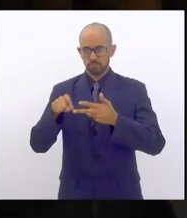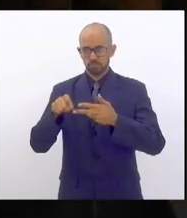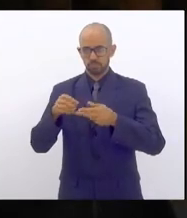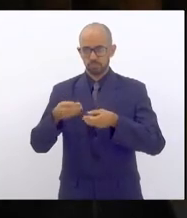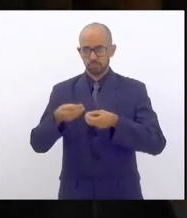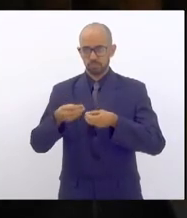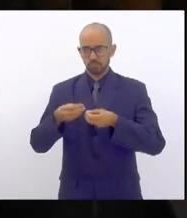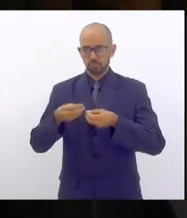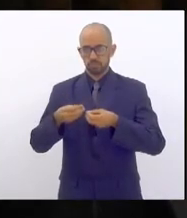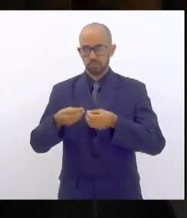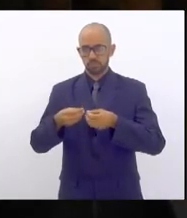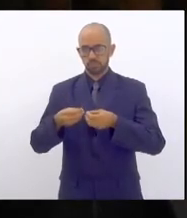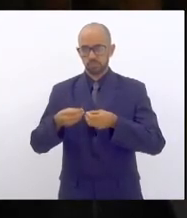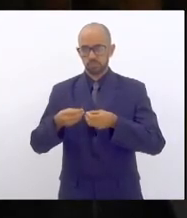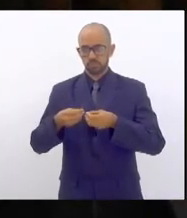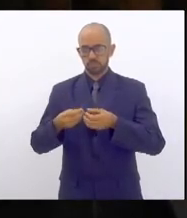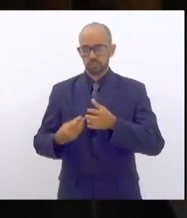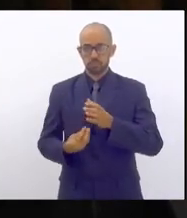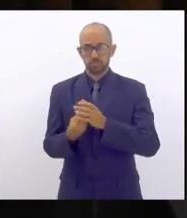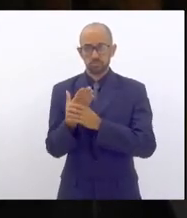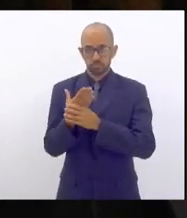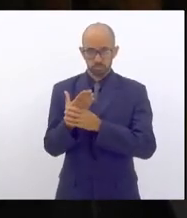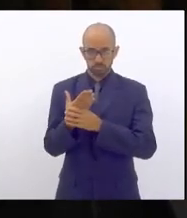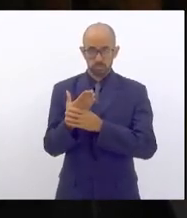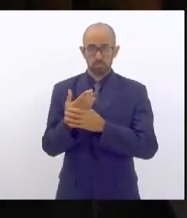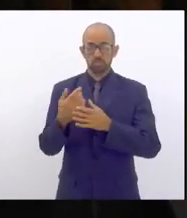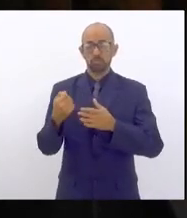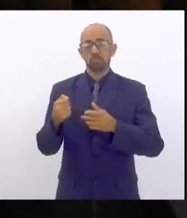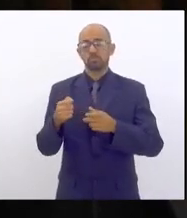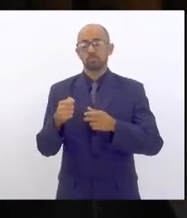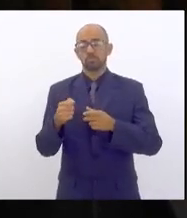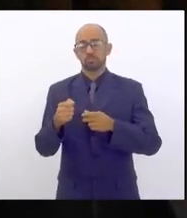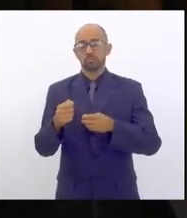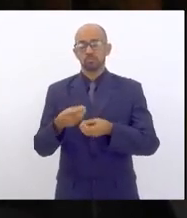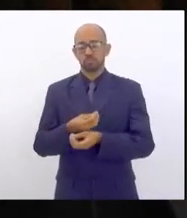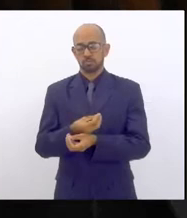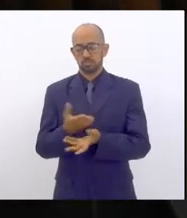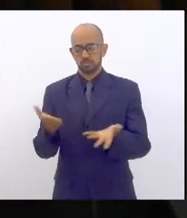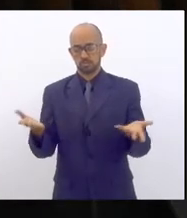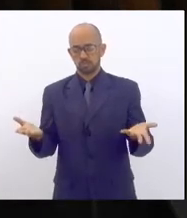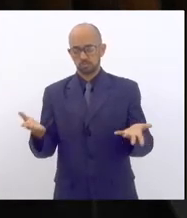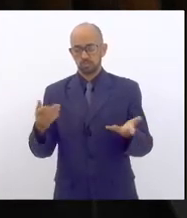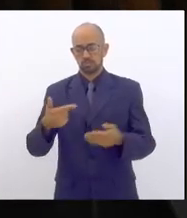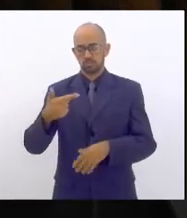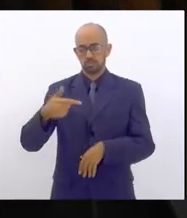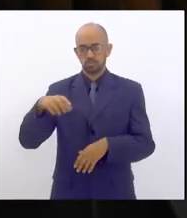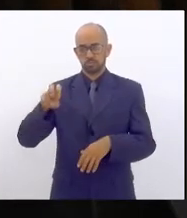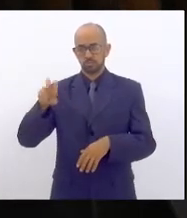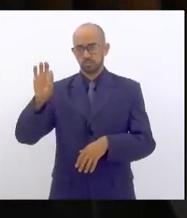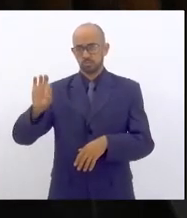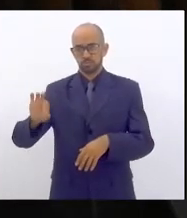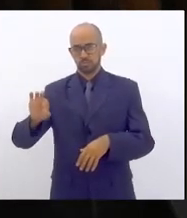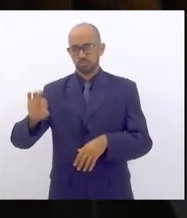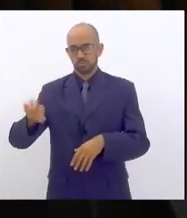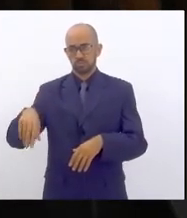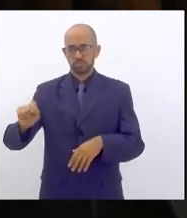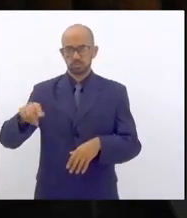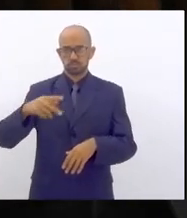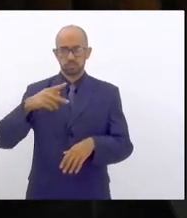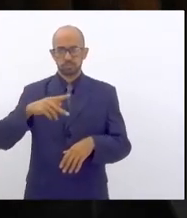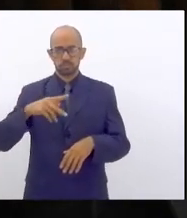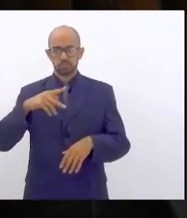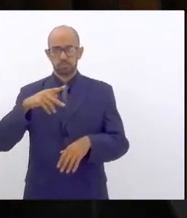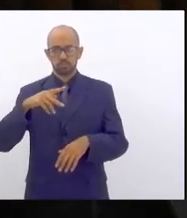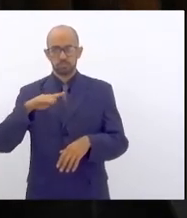sobre a distribuição aos municípios da parcela de 25% do produto do